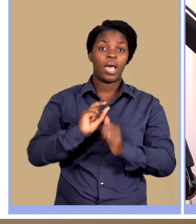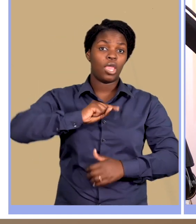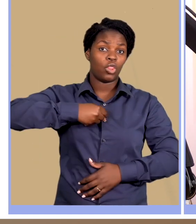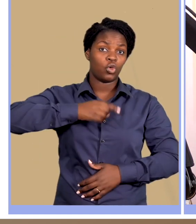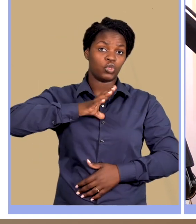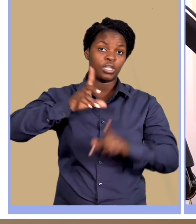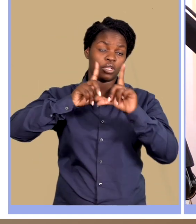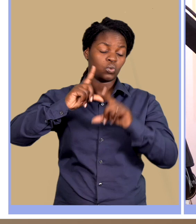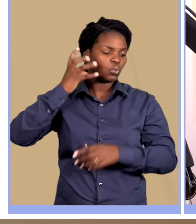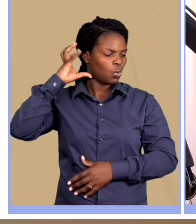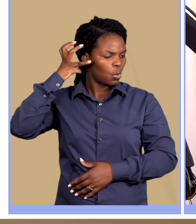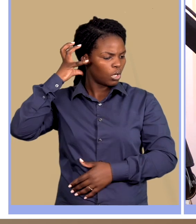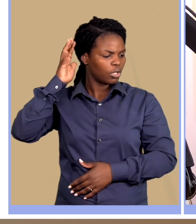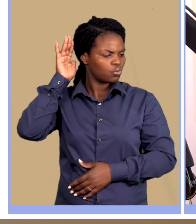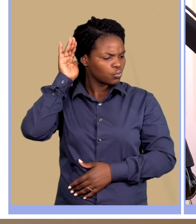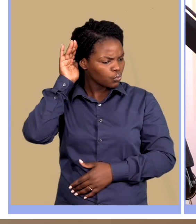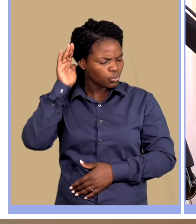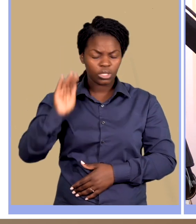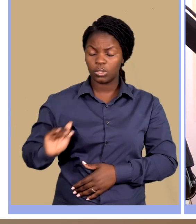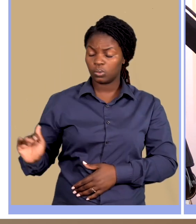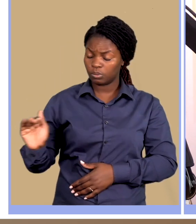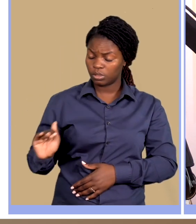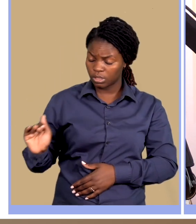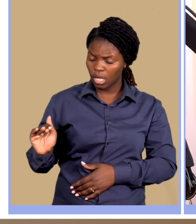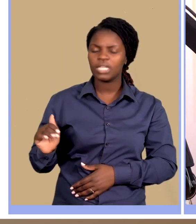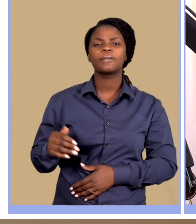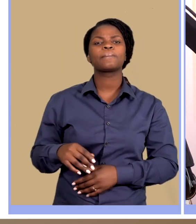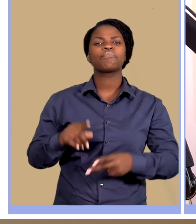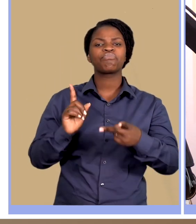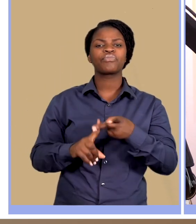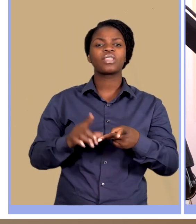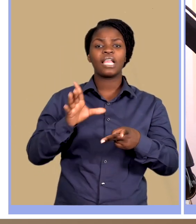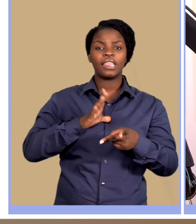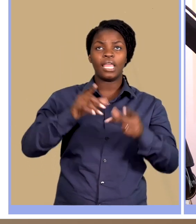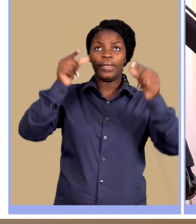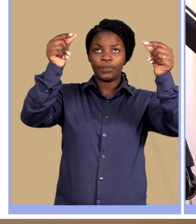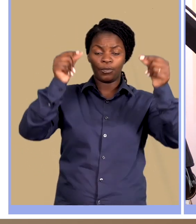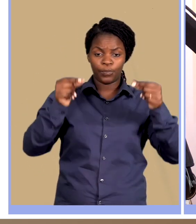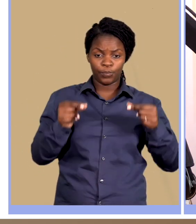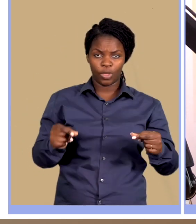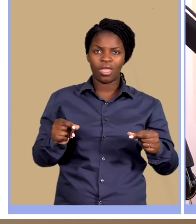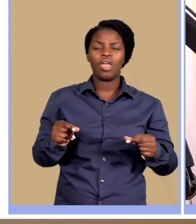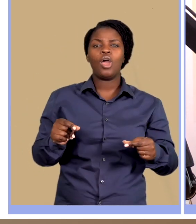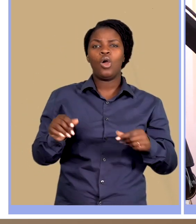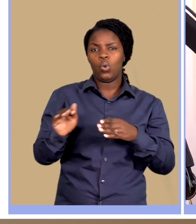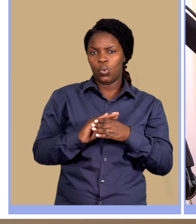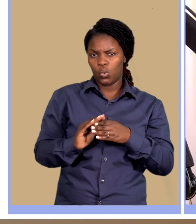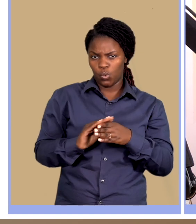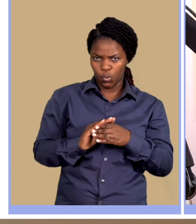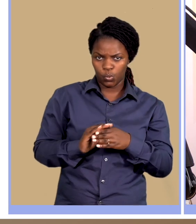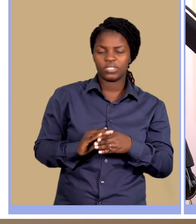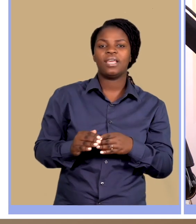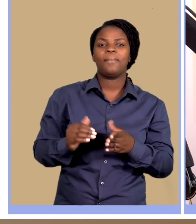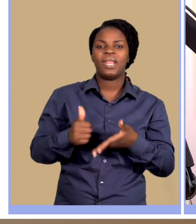nível das comunidades, temos a componente de visualização através das cores e de imagens dos sinais, por